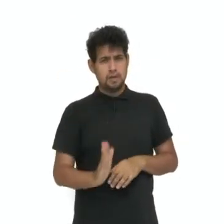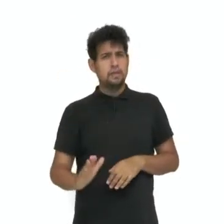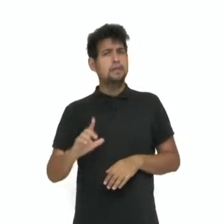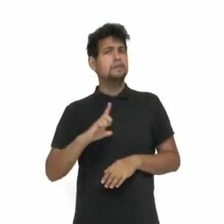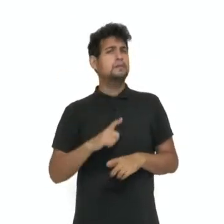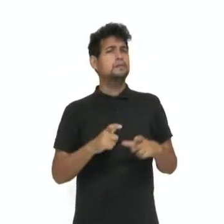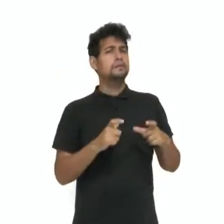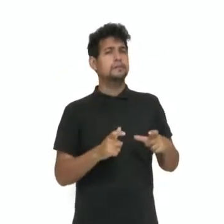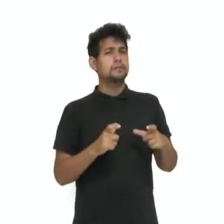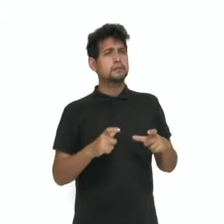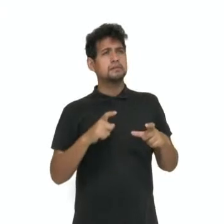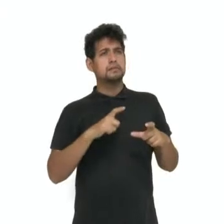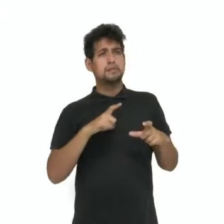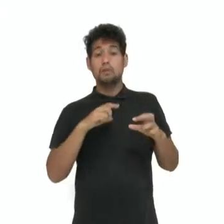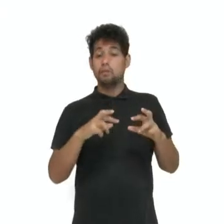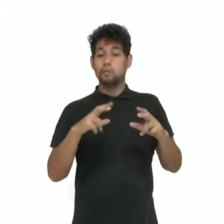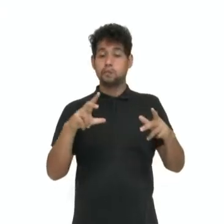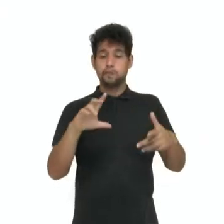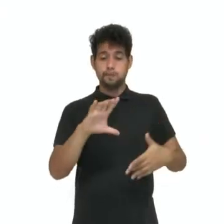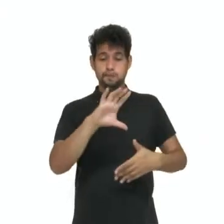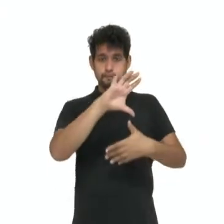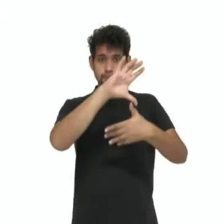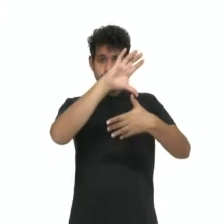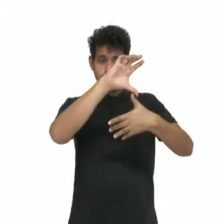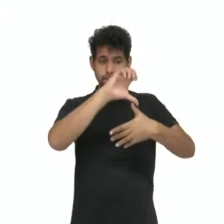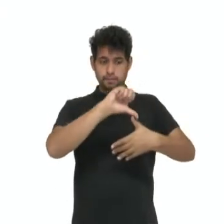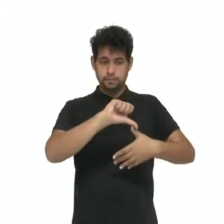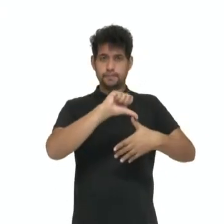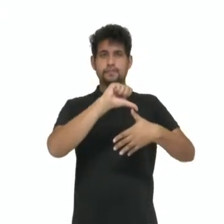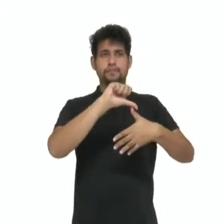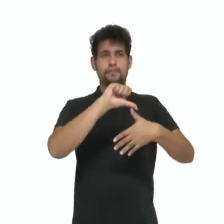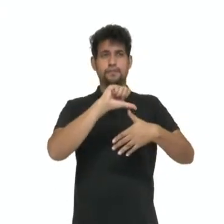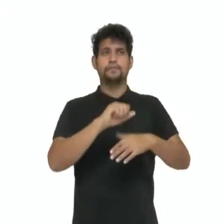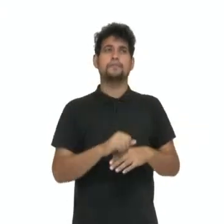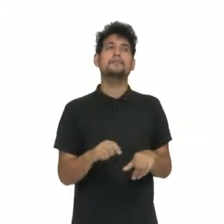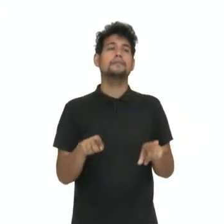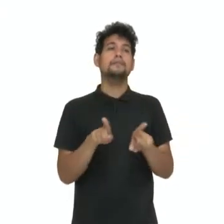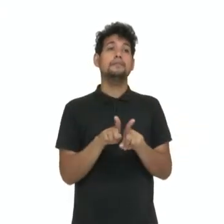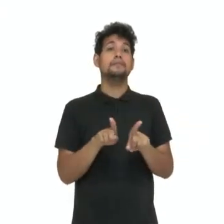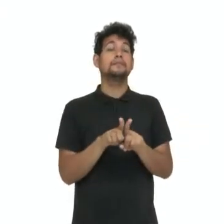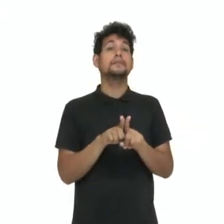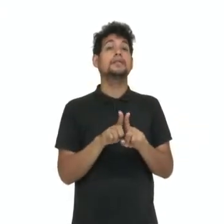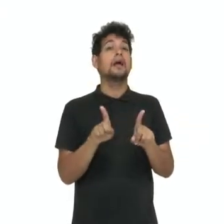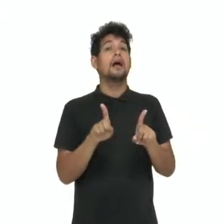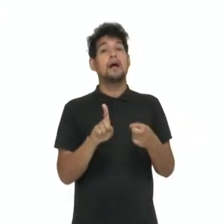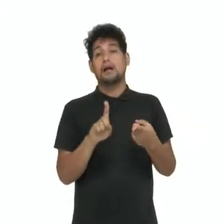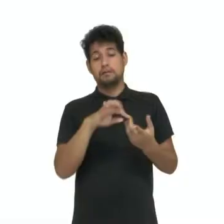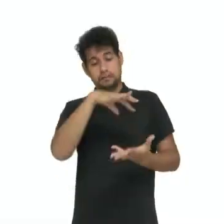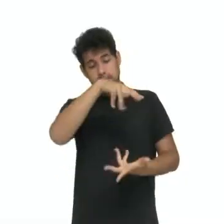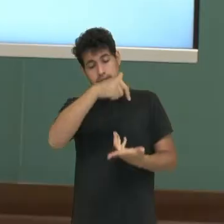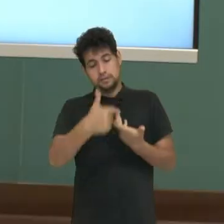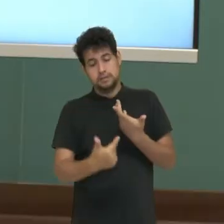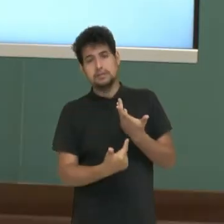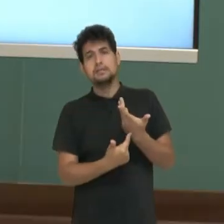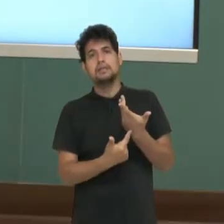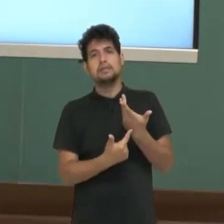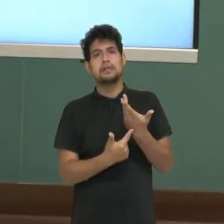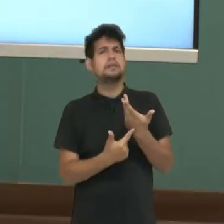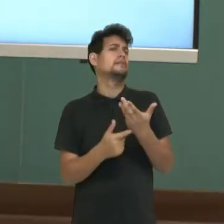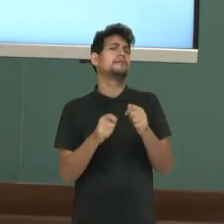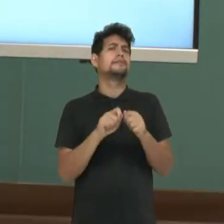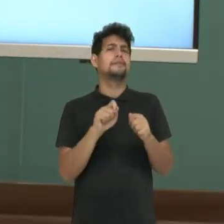que é essa porção aí da América do Sul. E terceiro momento, né, a Antártica ou Antártida migrou